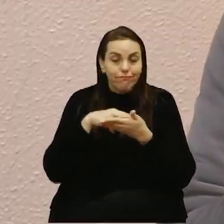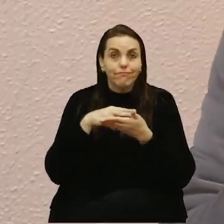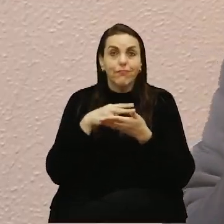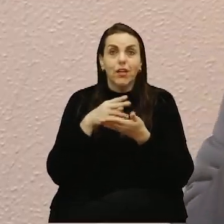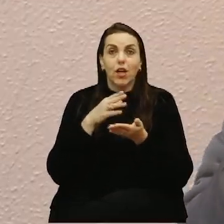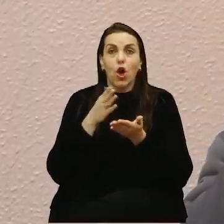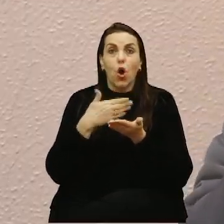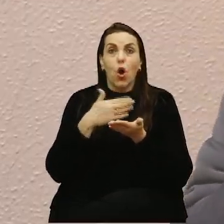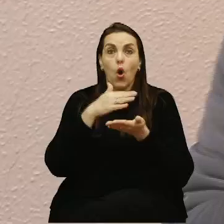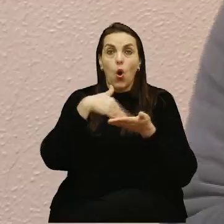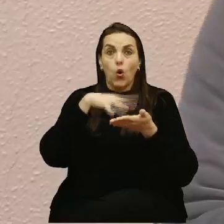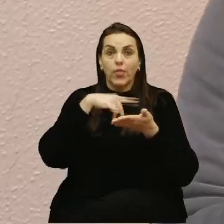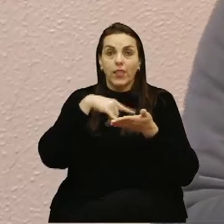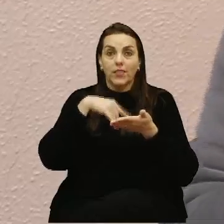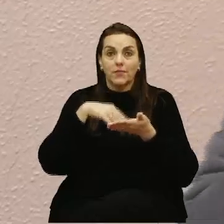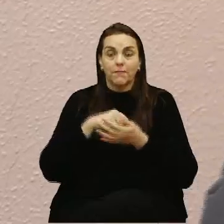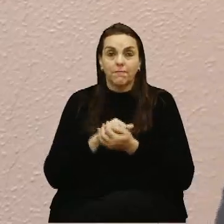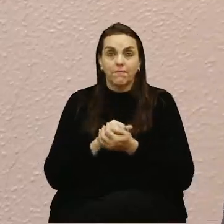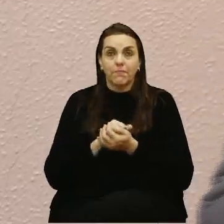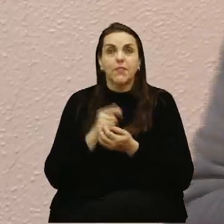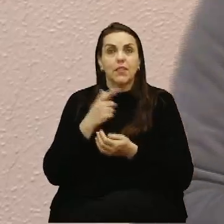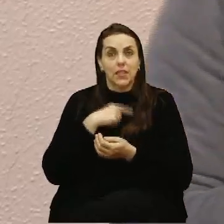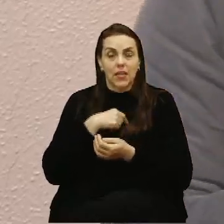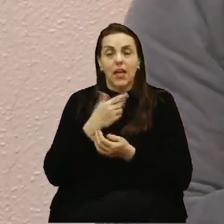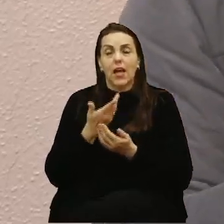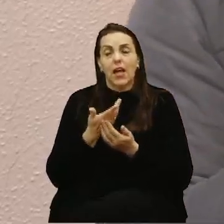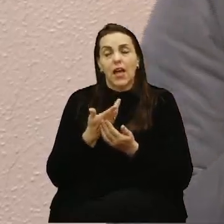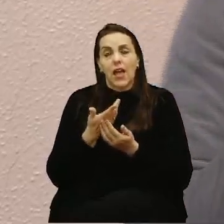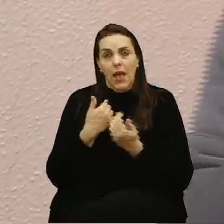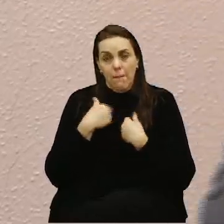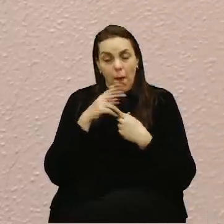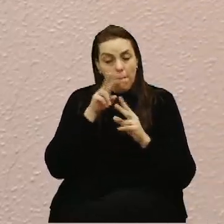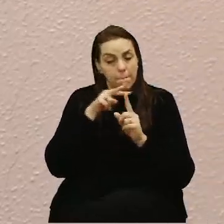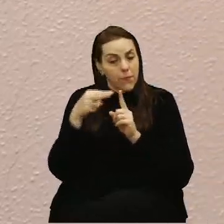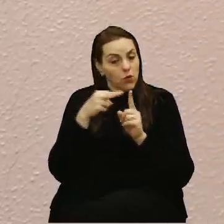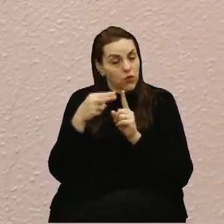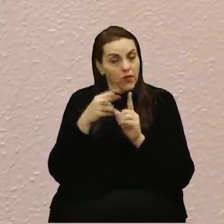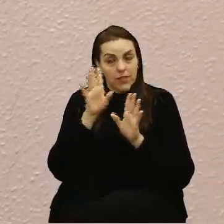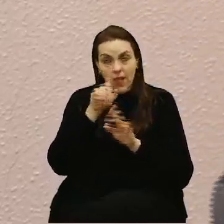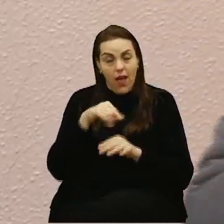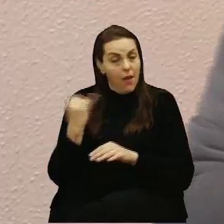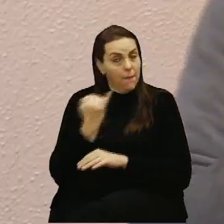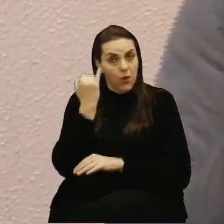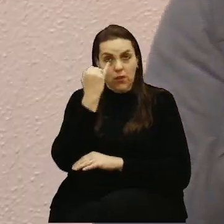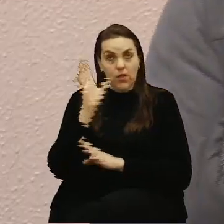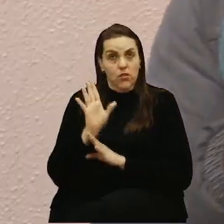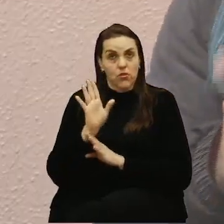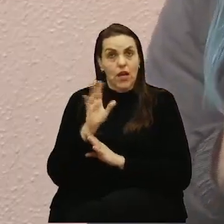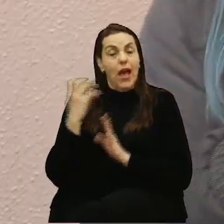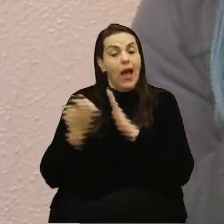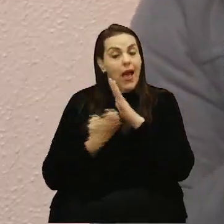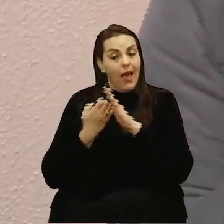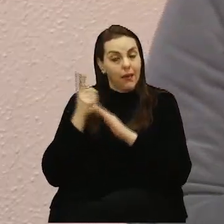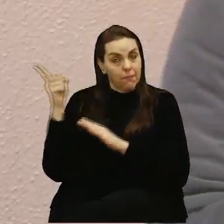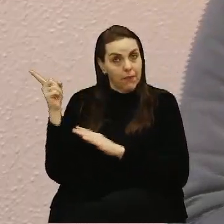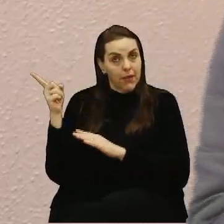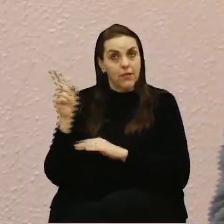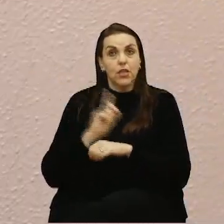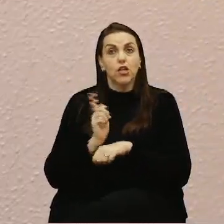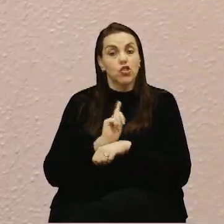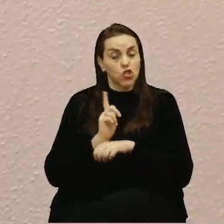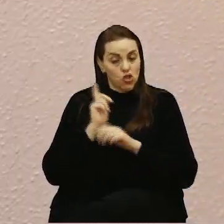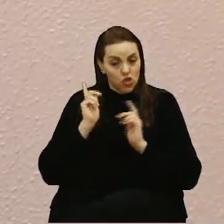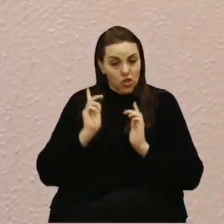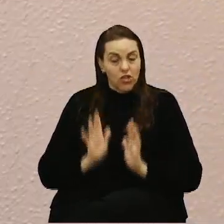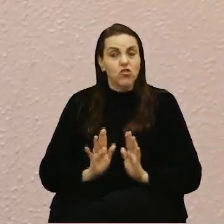No nosso ponto de vista, no meu ponto de vista, o cerne da questão. E aí não sou eu que estou falando, foi a própria empresa, né, o próprio gerente, a vereadora Daiane, já